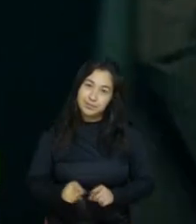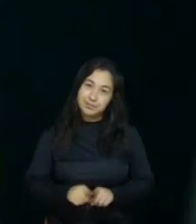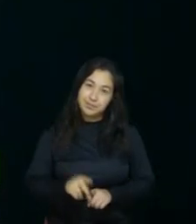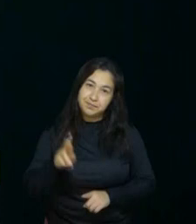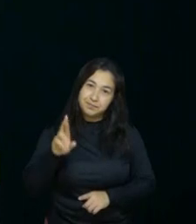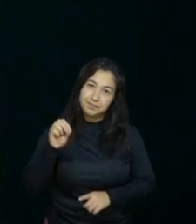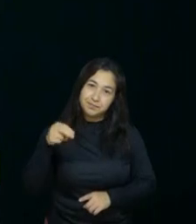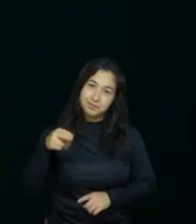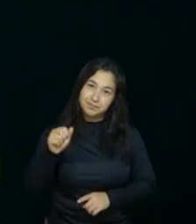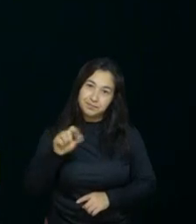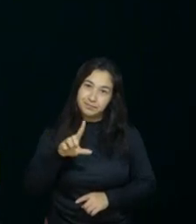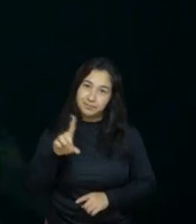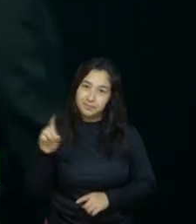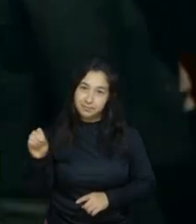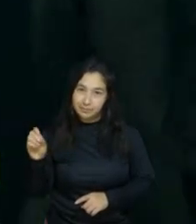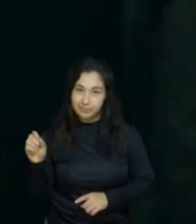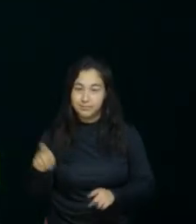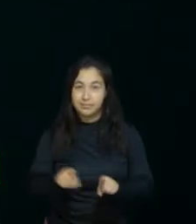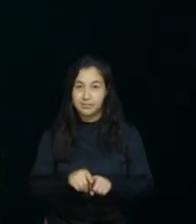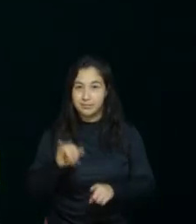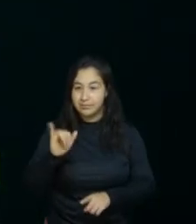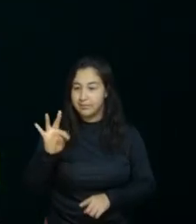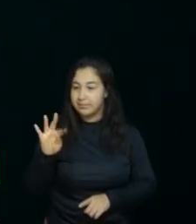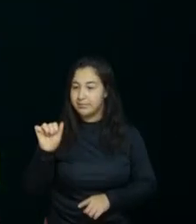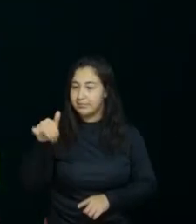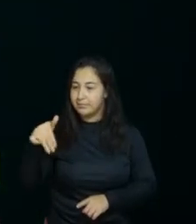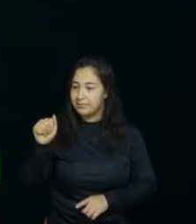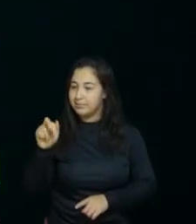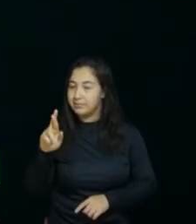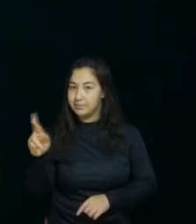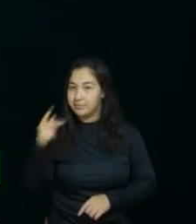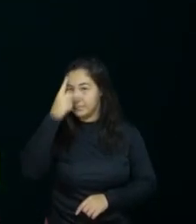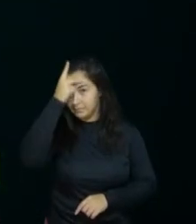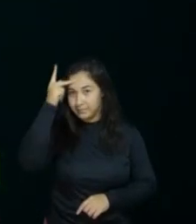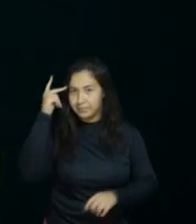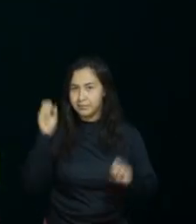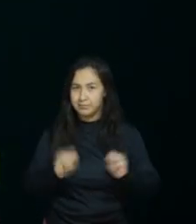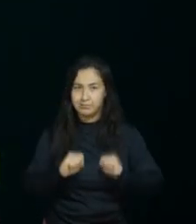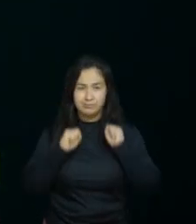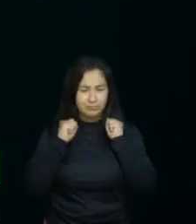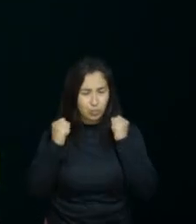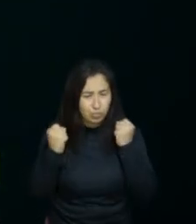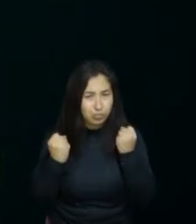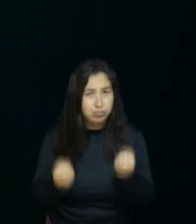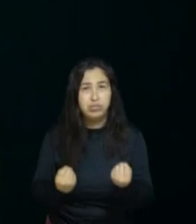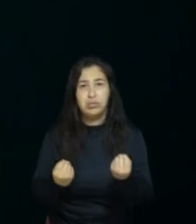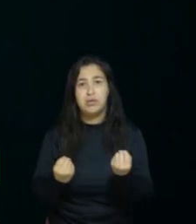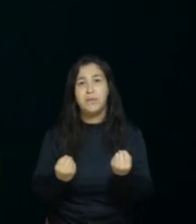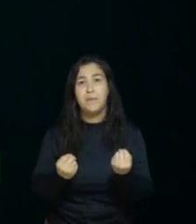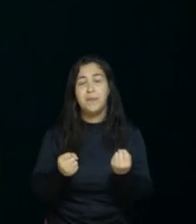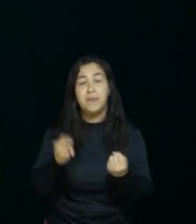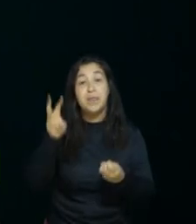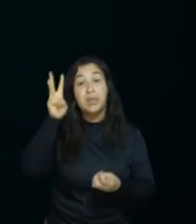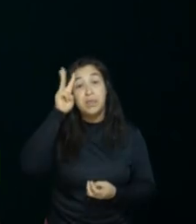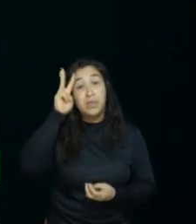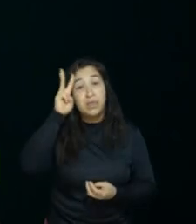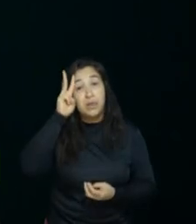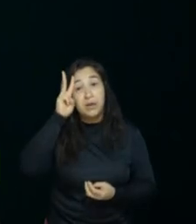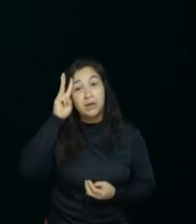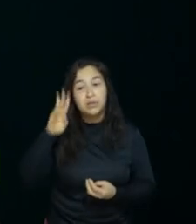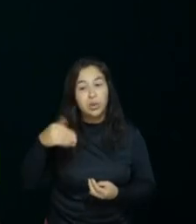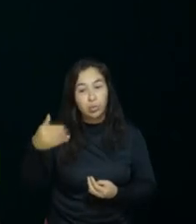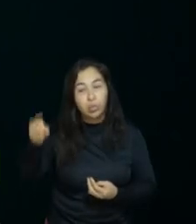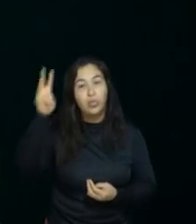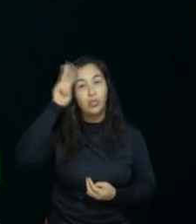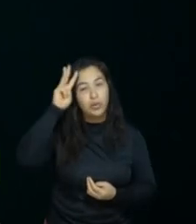Bongatti Júnior e o Itamar de Miranda. Pessoas que se dedicam todas as terças-feiras para fazer o melhor.